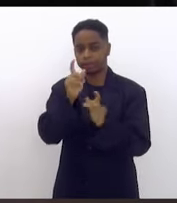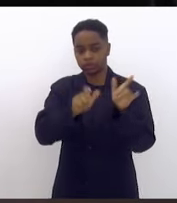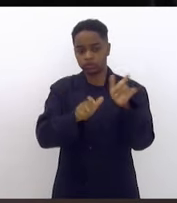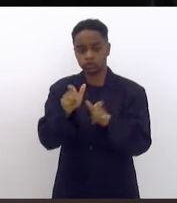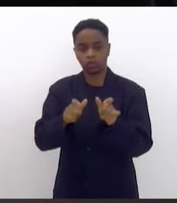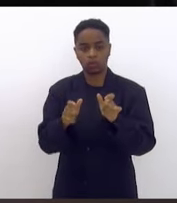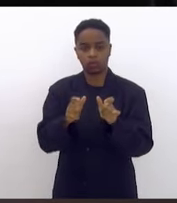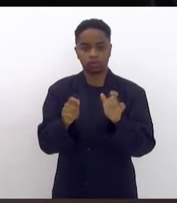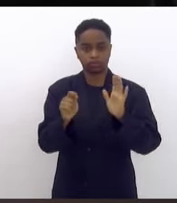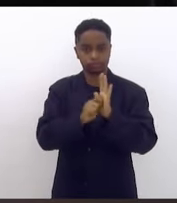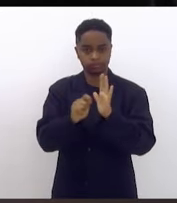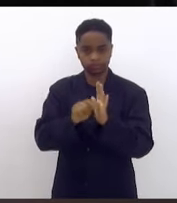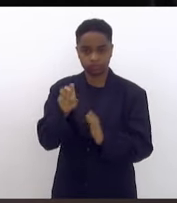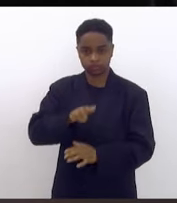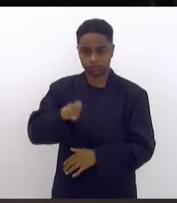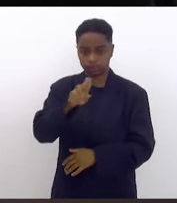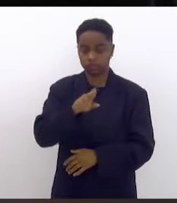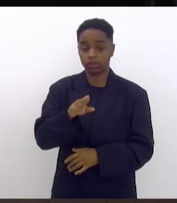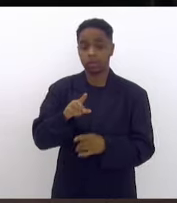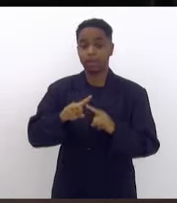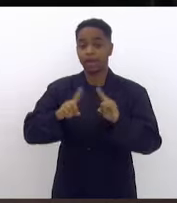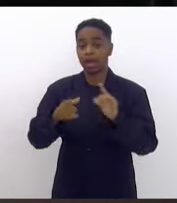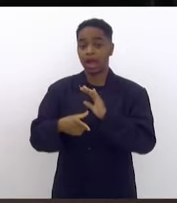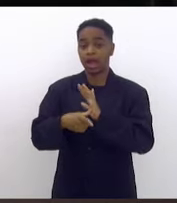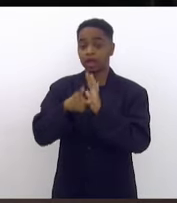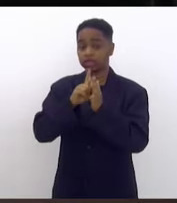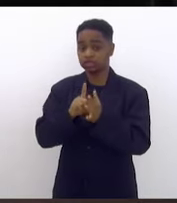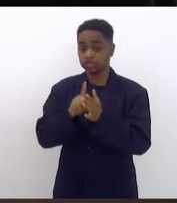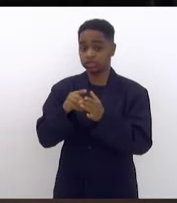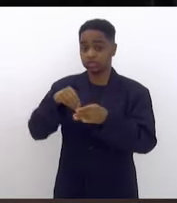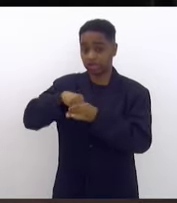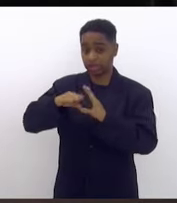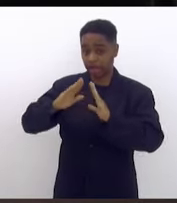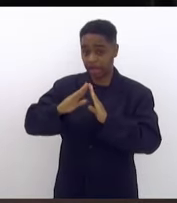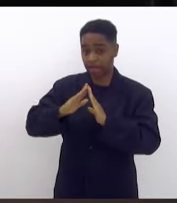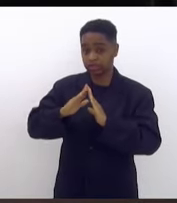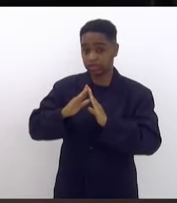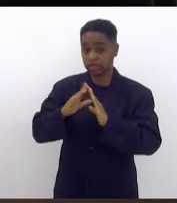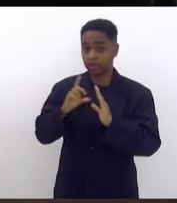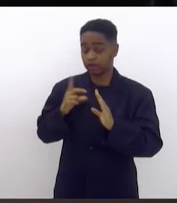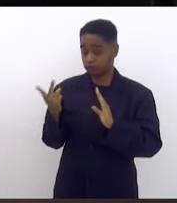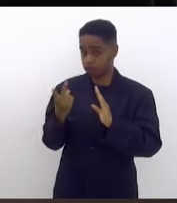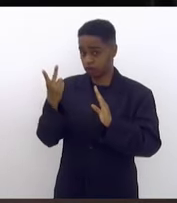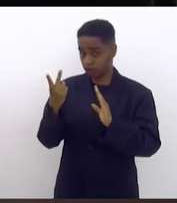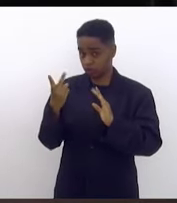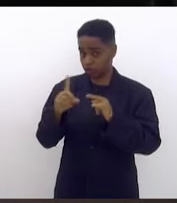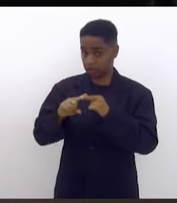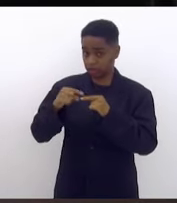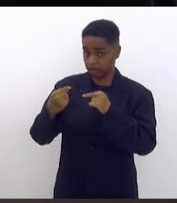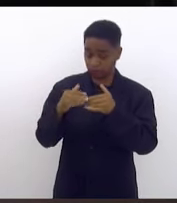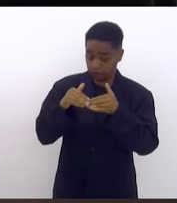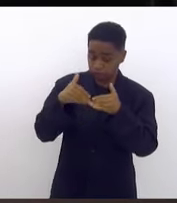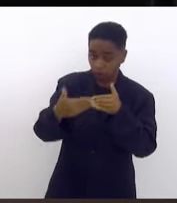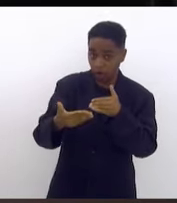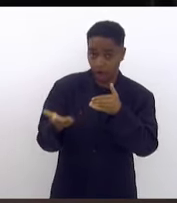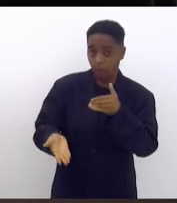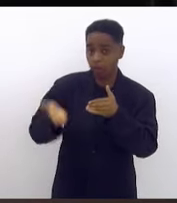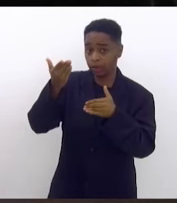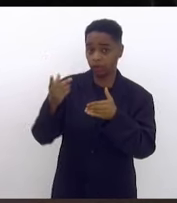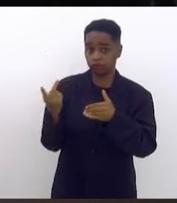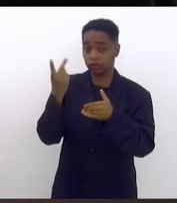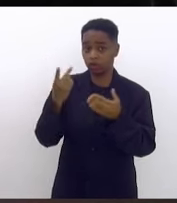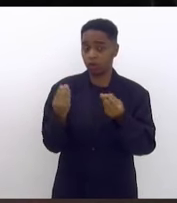que antes, quando o hidrômetro estava dentro da casa da pessoa, o valor era 1. Quando o hidrômetro foi para a calçada, o valor aumentou mais